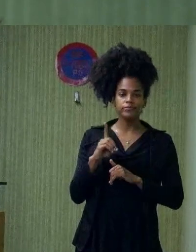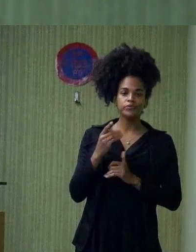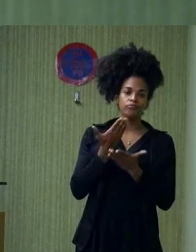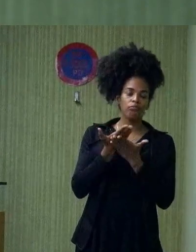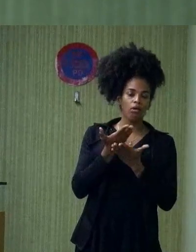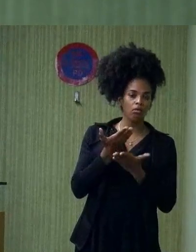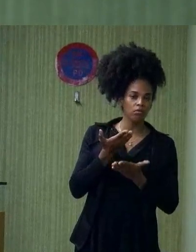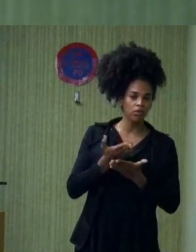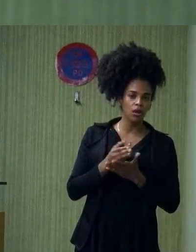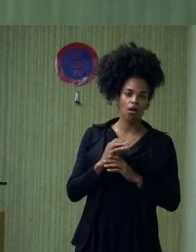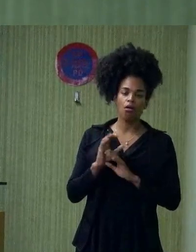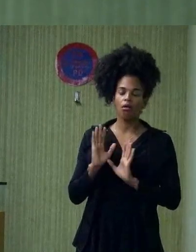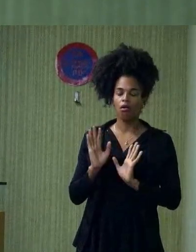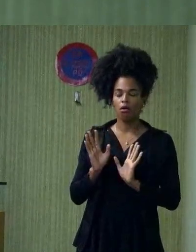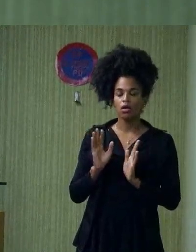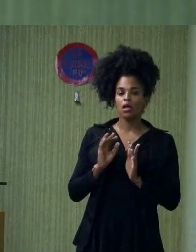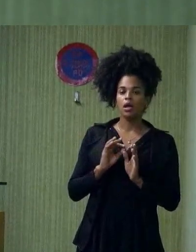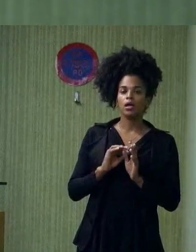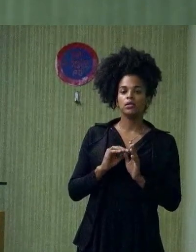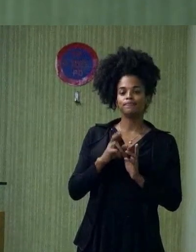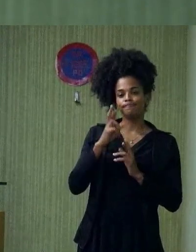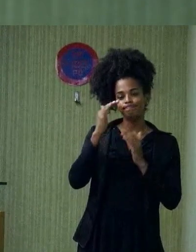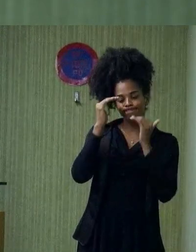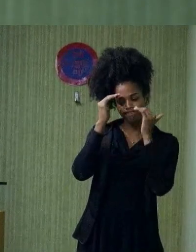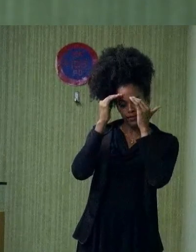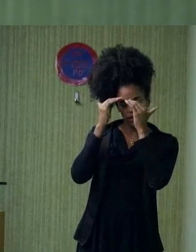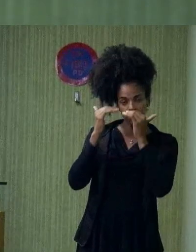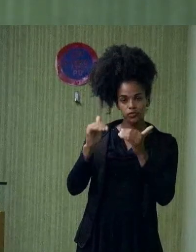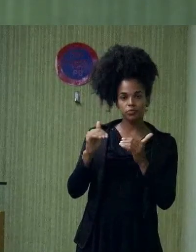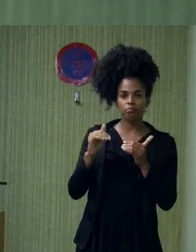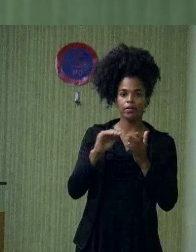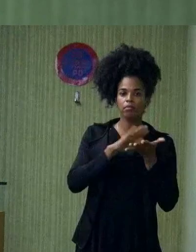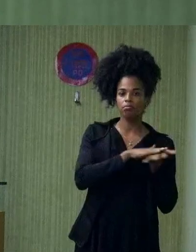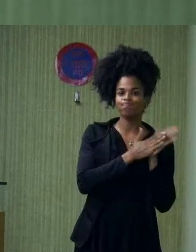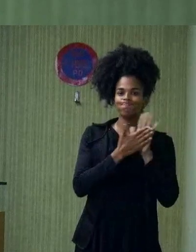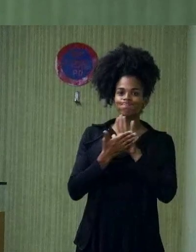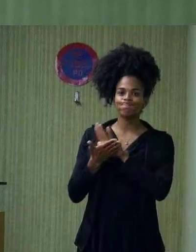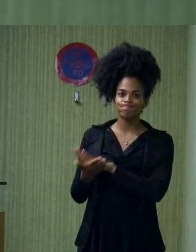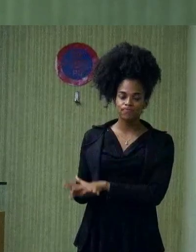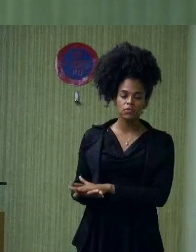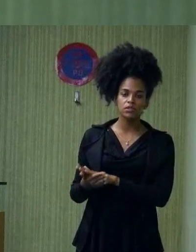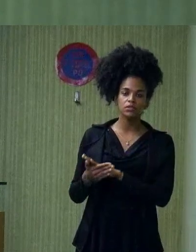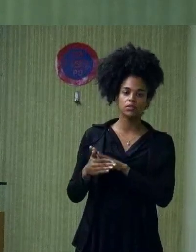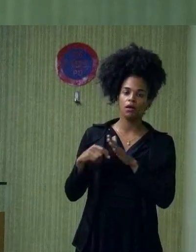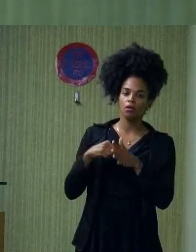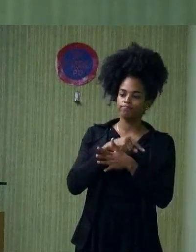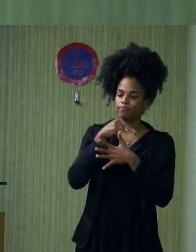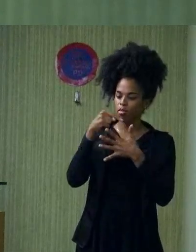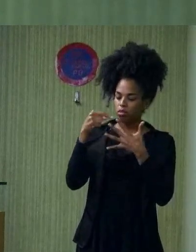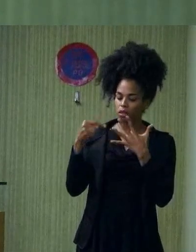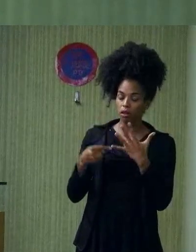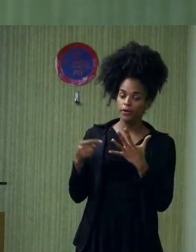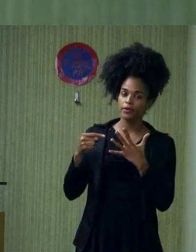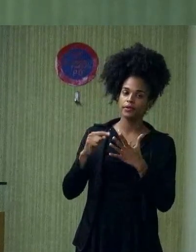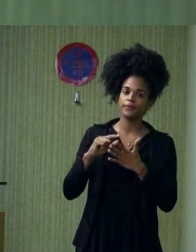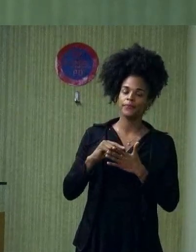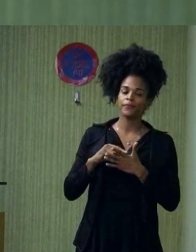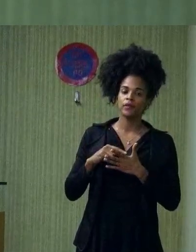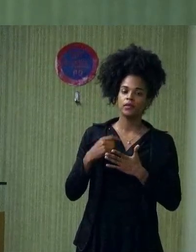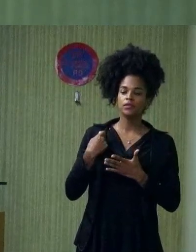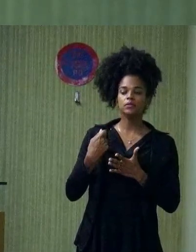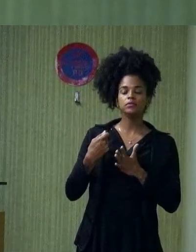acordo com a calamidade que aconteceu né com todos os critérios mas H admitindo então